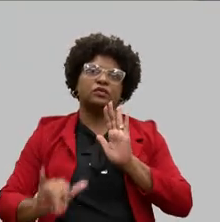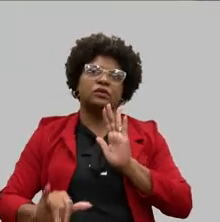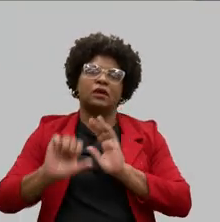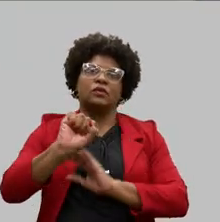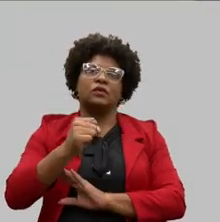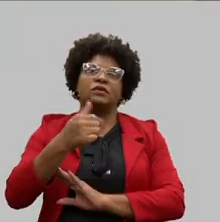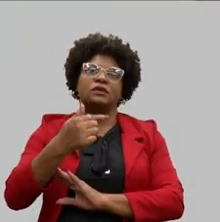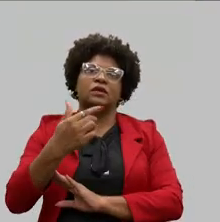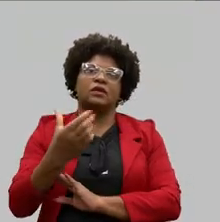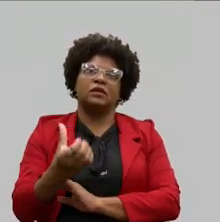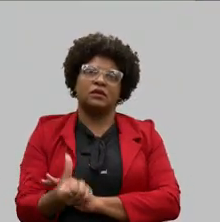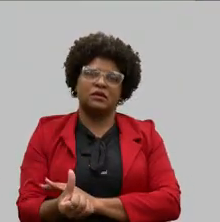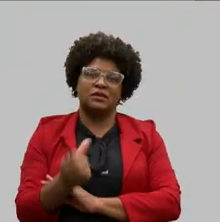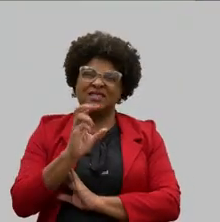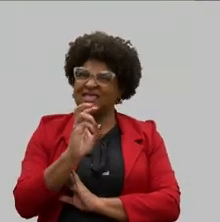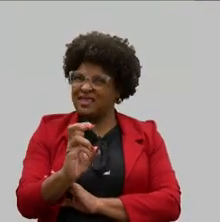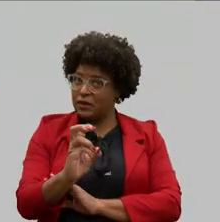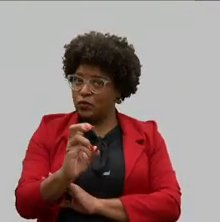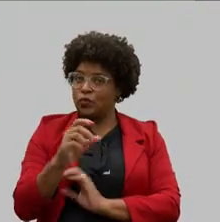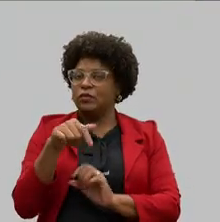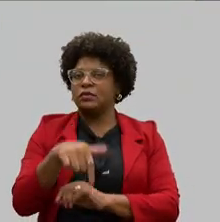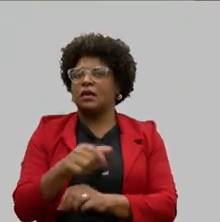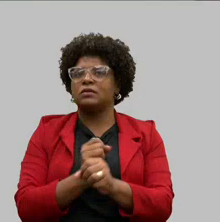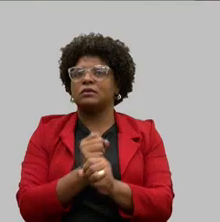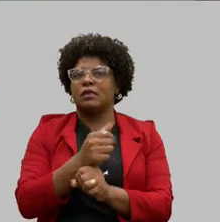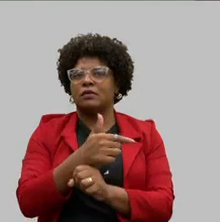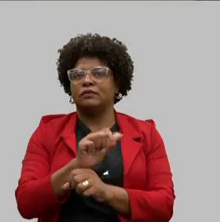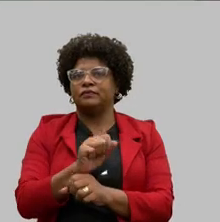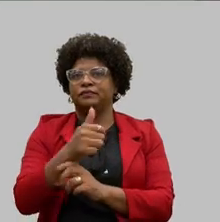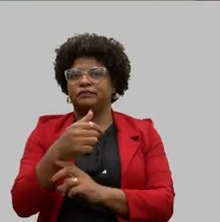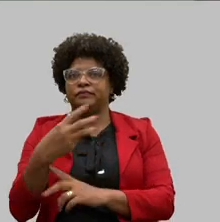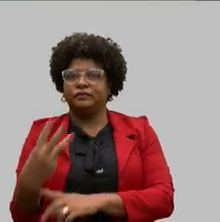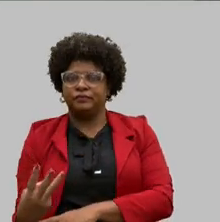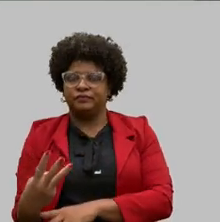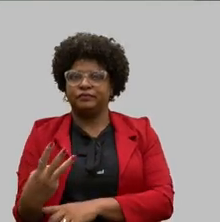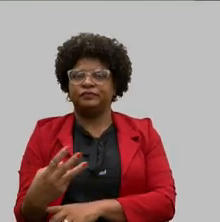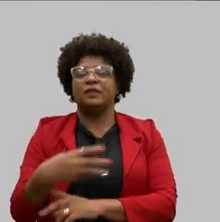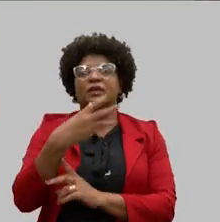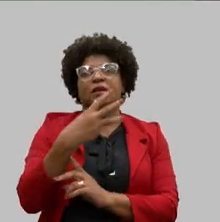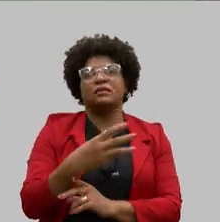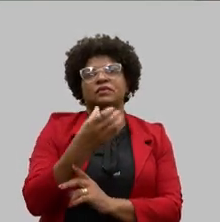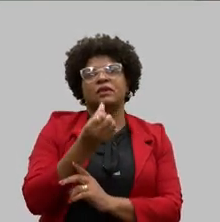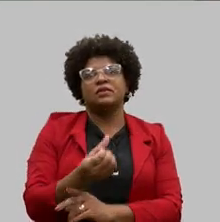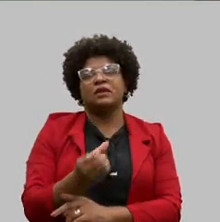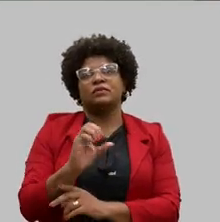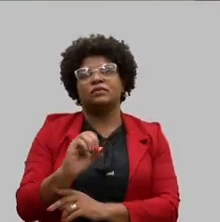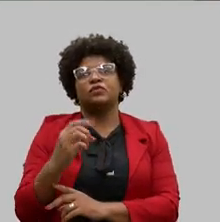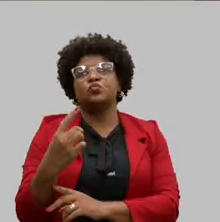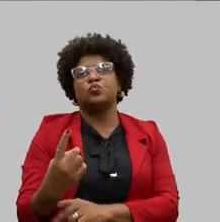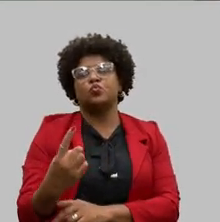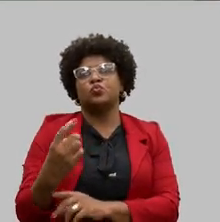876 2023 3601 de 2016